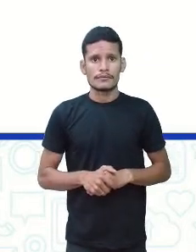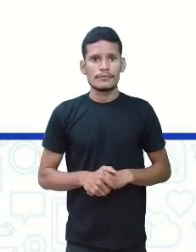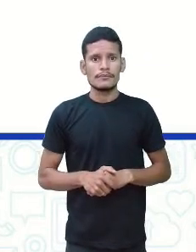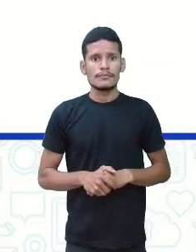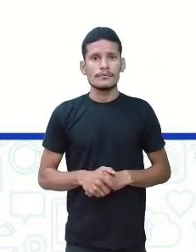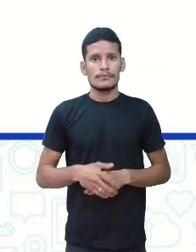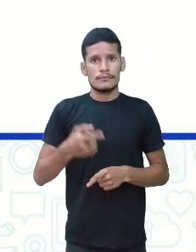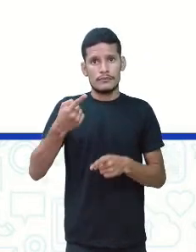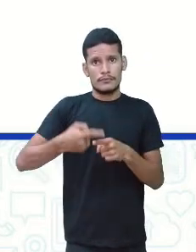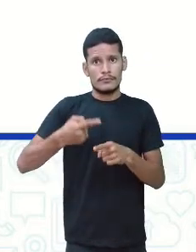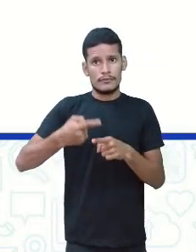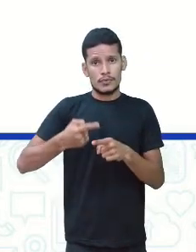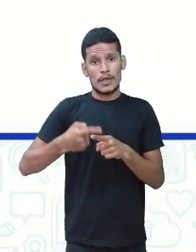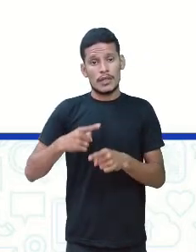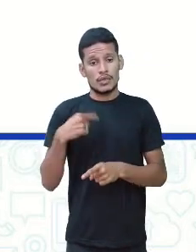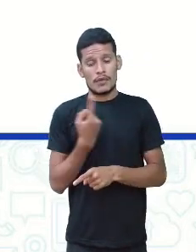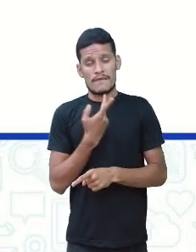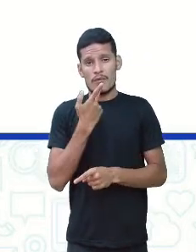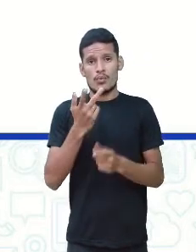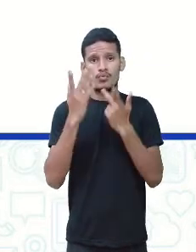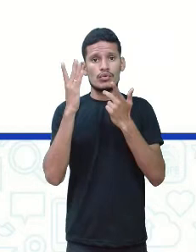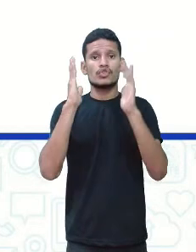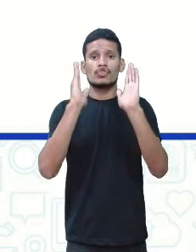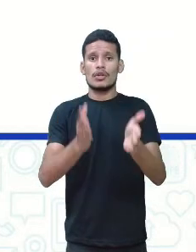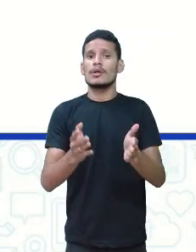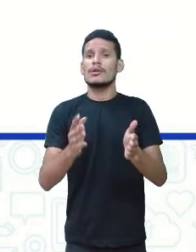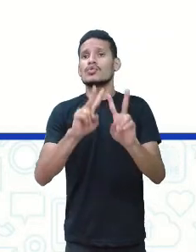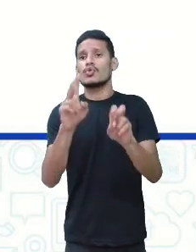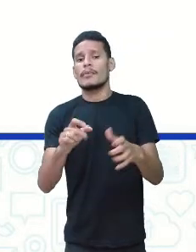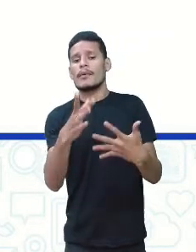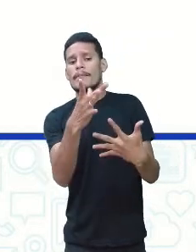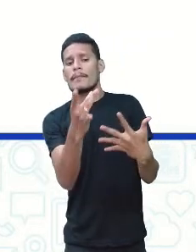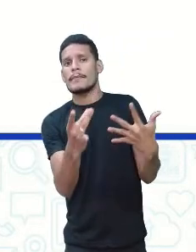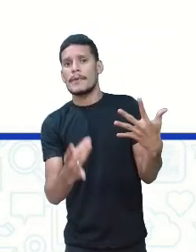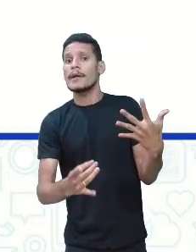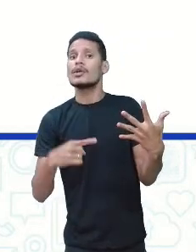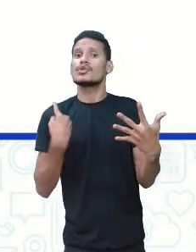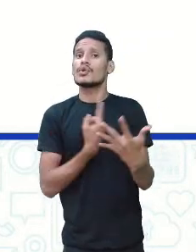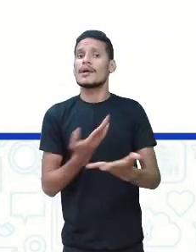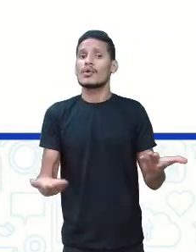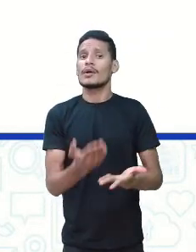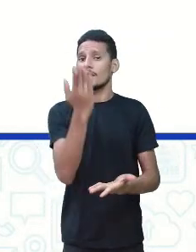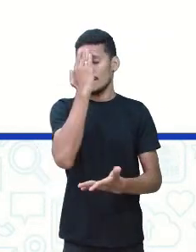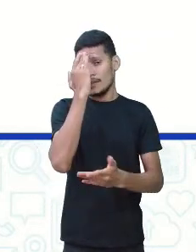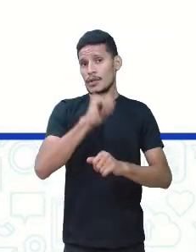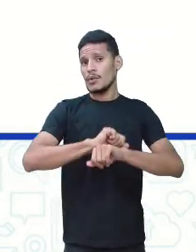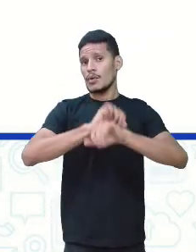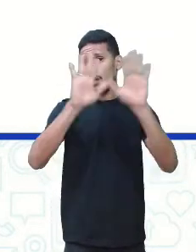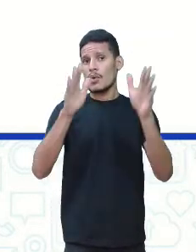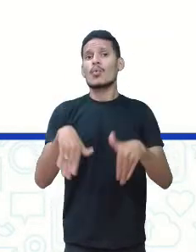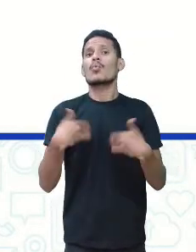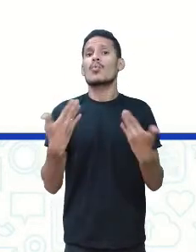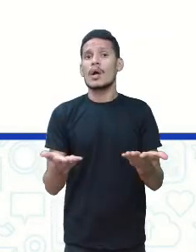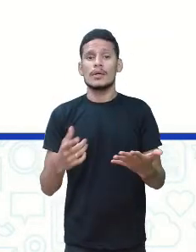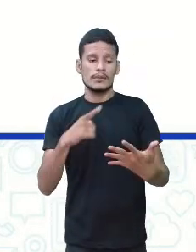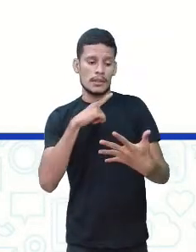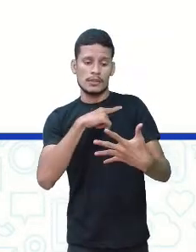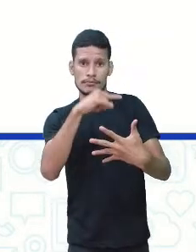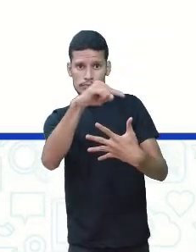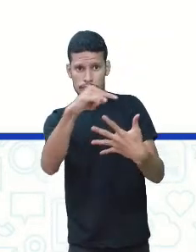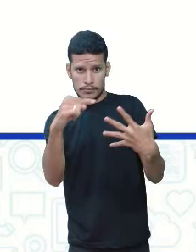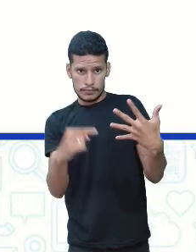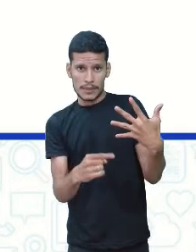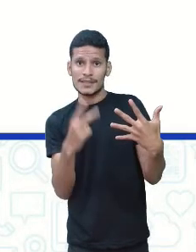Porque a gente já falou aí sobre as definições e agora a gente vai entender quais são, né? Então nós temos 5 princípios de